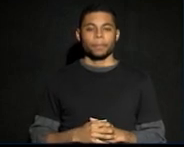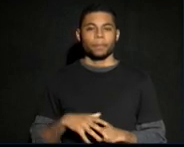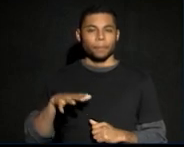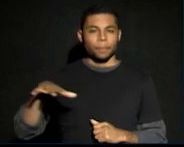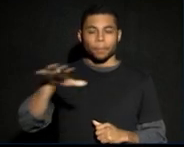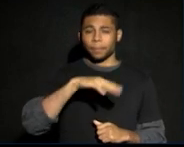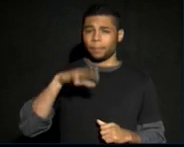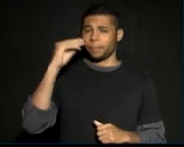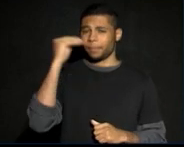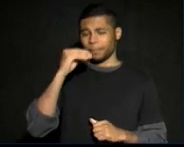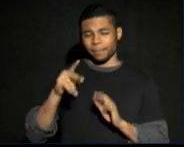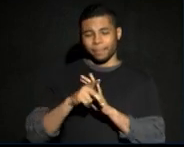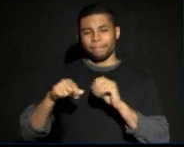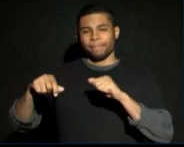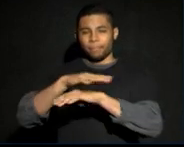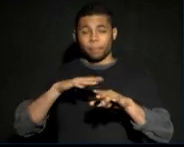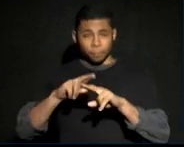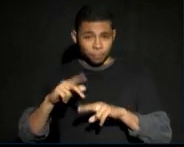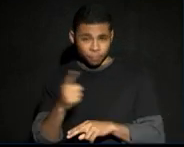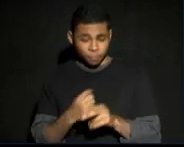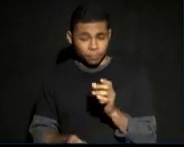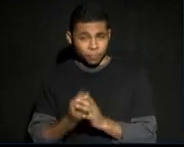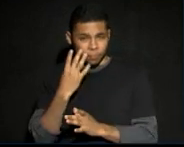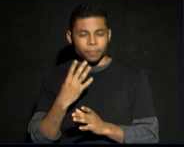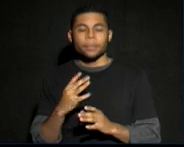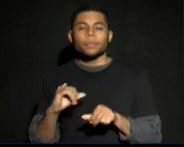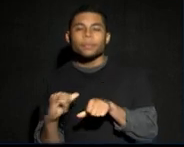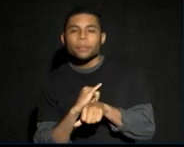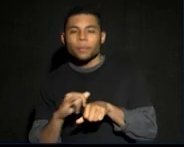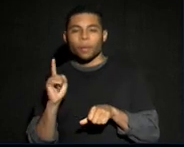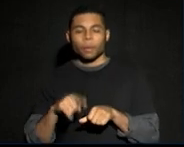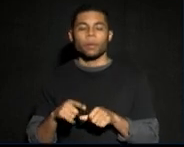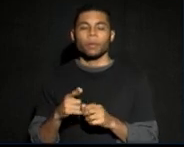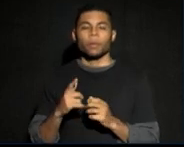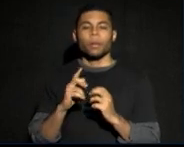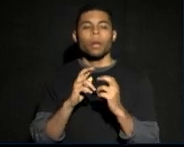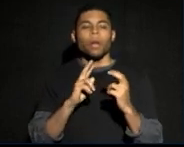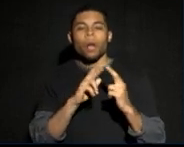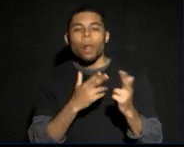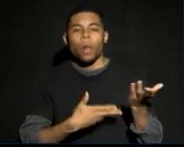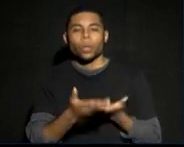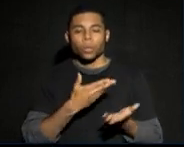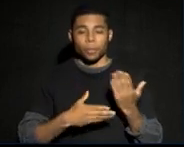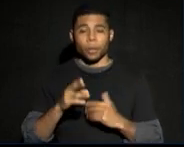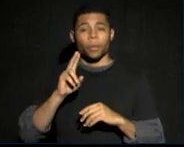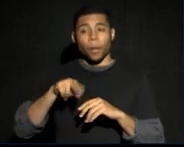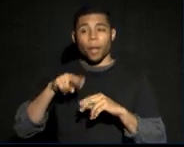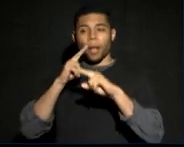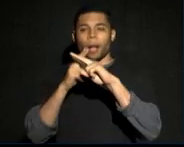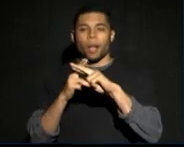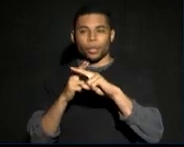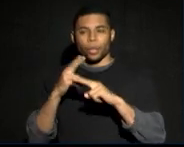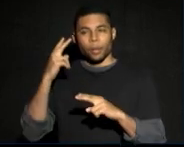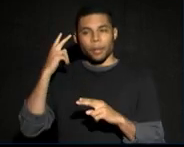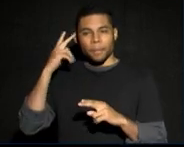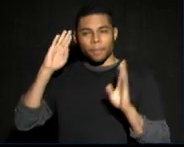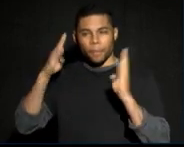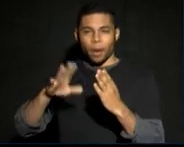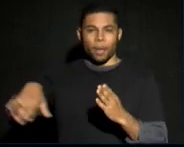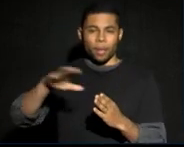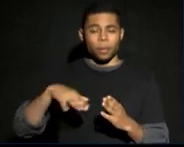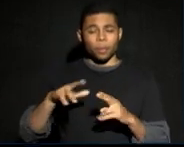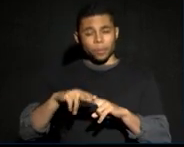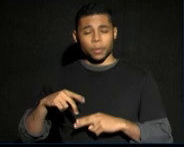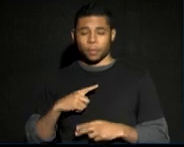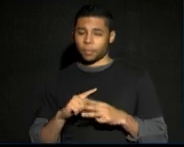da população e aí a gente lançou uma estratégia de relacionamento que é o caixa para elas é uma estratégia de relacionamento segmentação